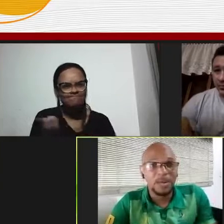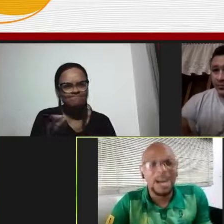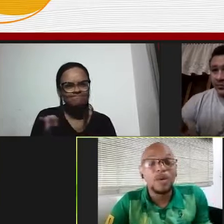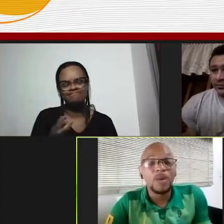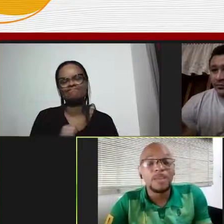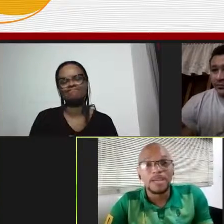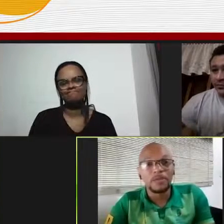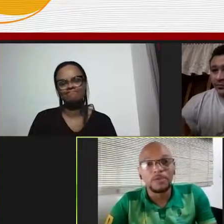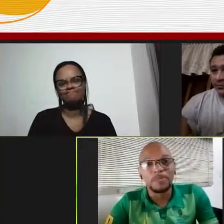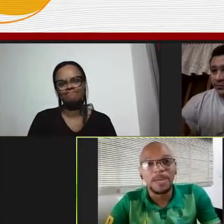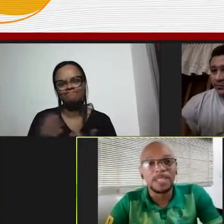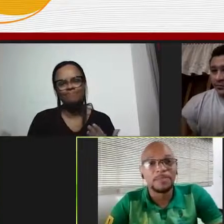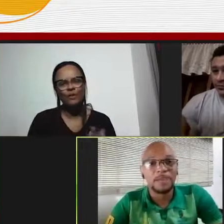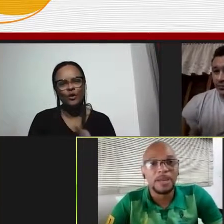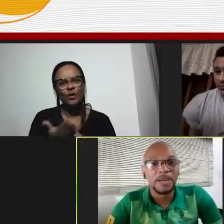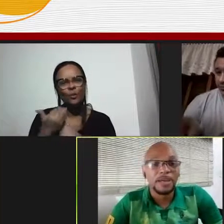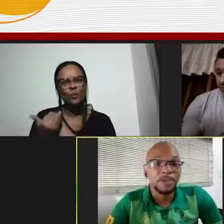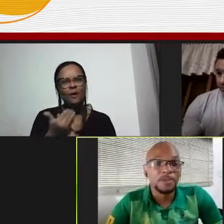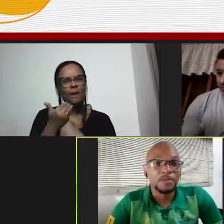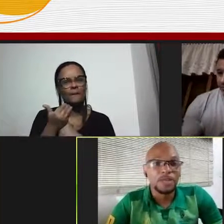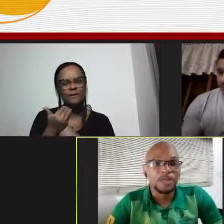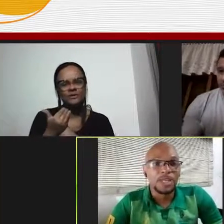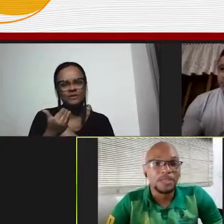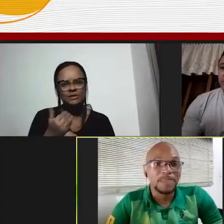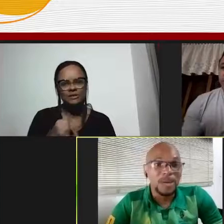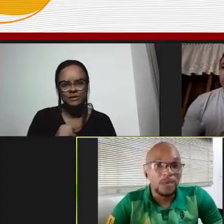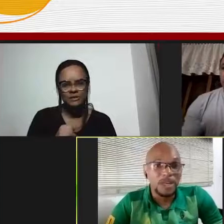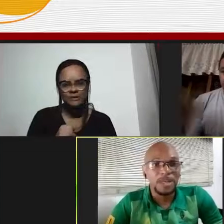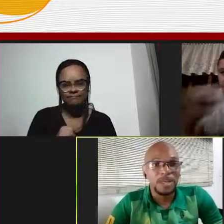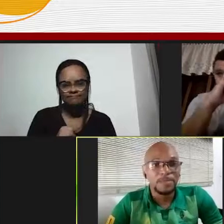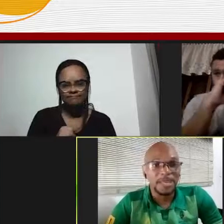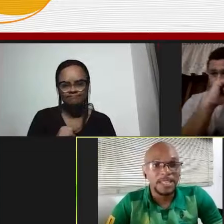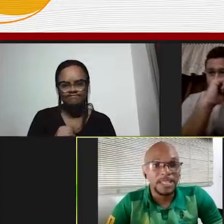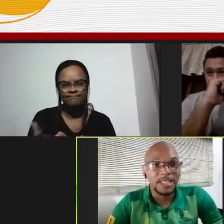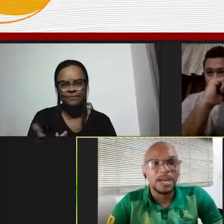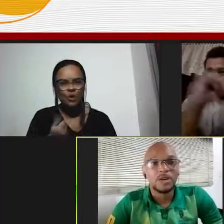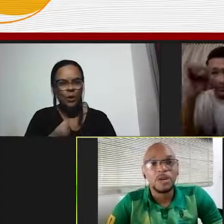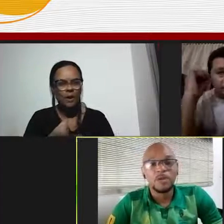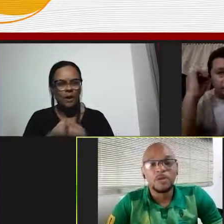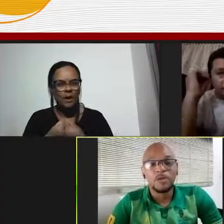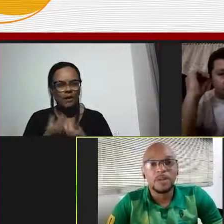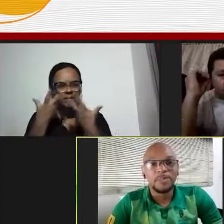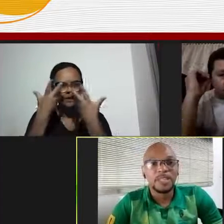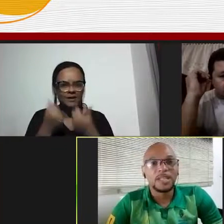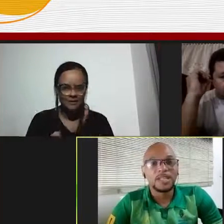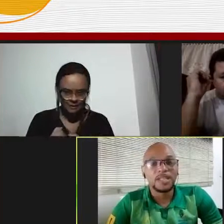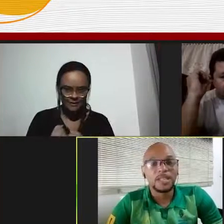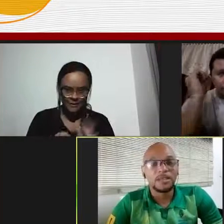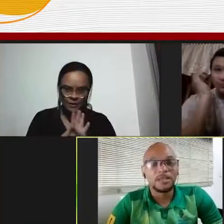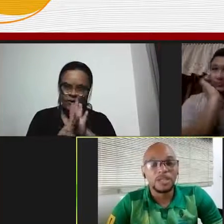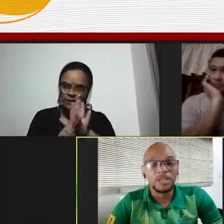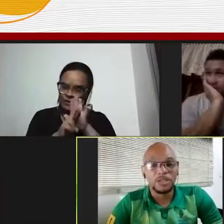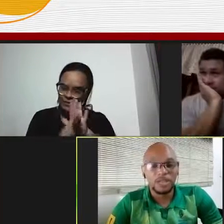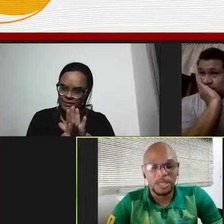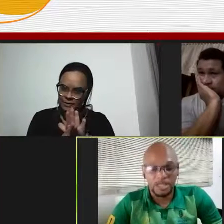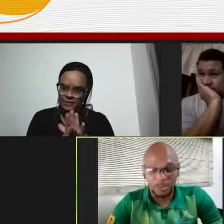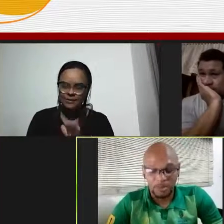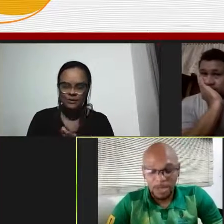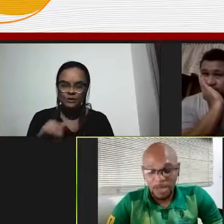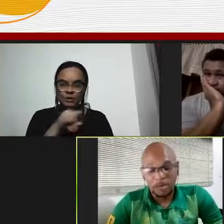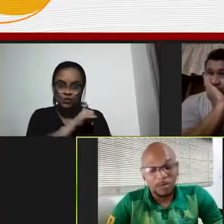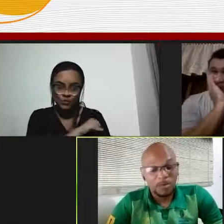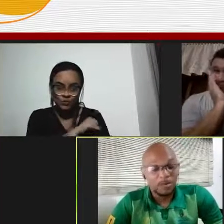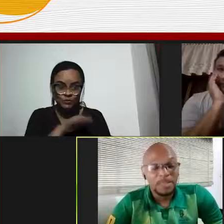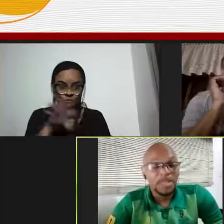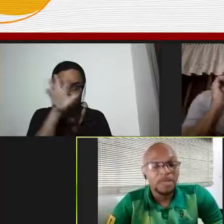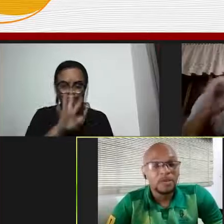pelo acolhimento que o PSB fez comigo, né, de me acolher, me aceitar como um representante aqui do Estado do Rio de Janeiro.